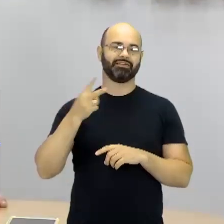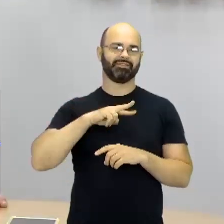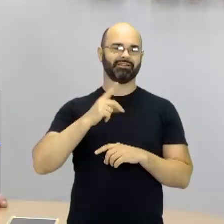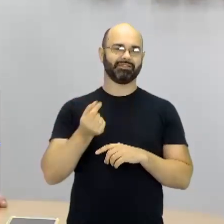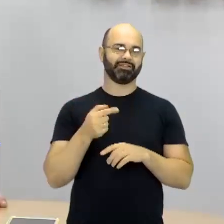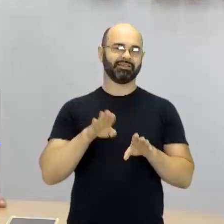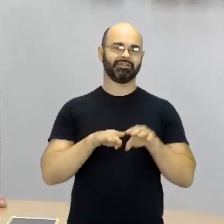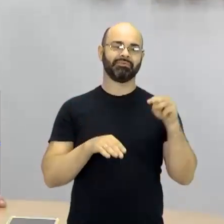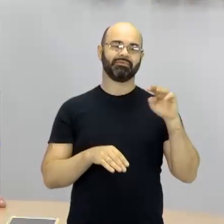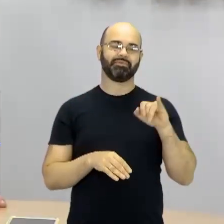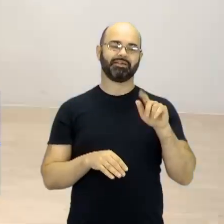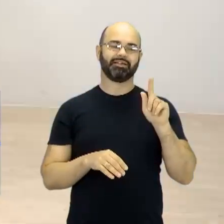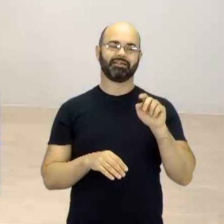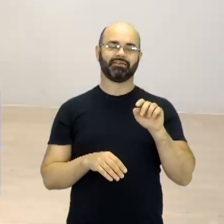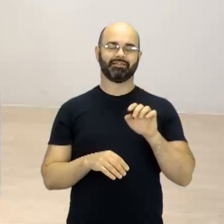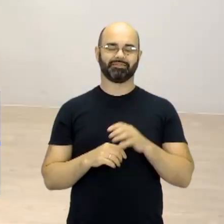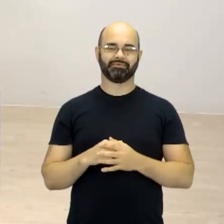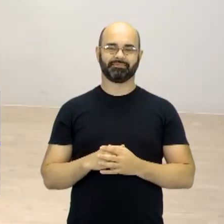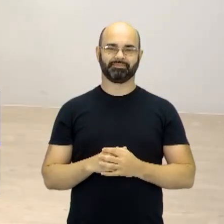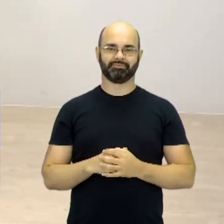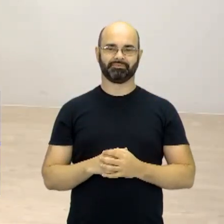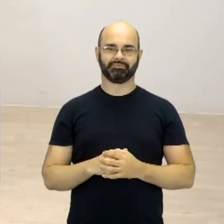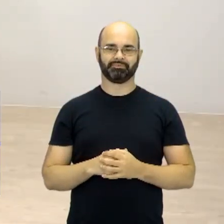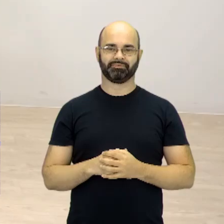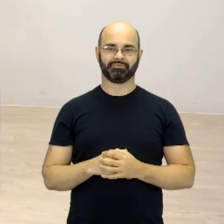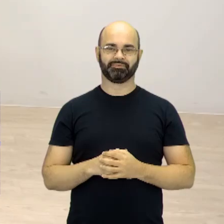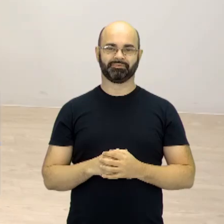do Magno. É isso aí. Até daqui a pouco.